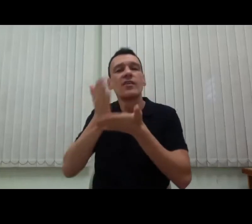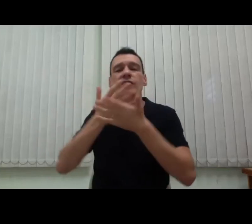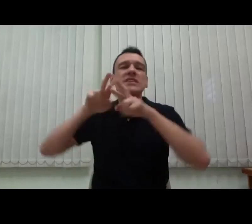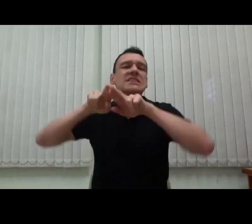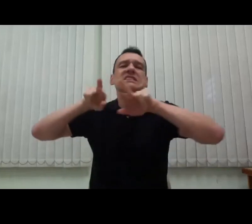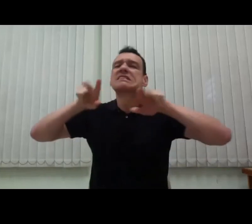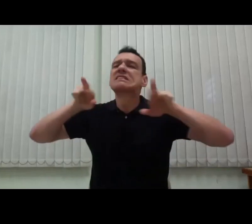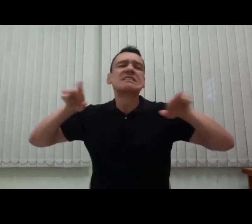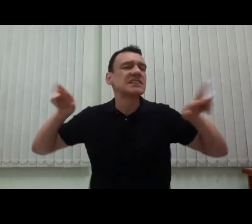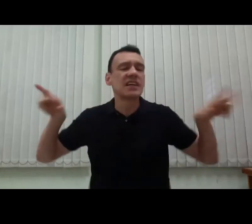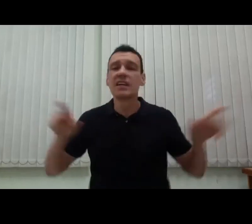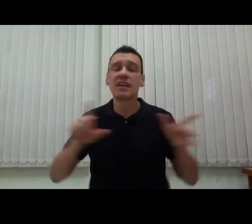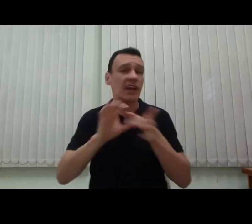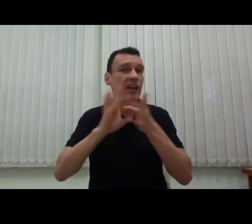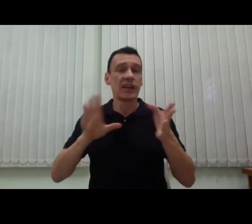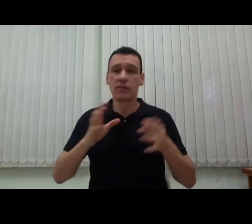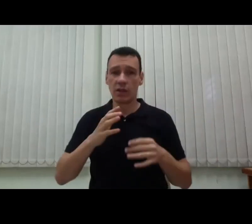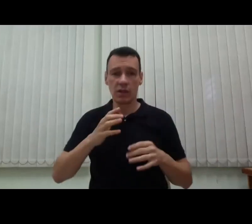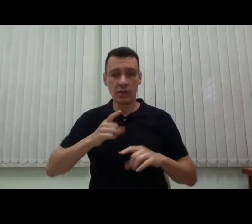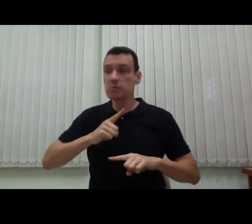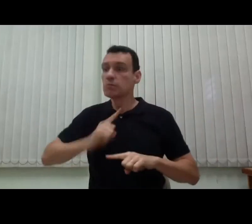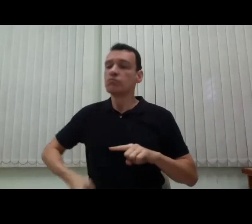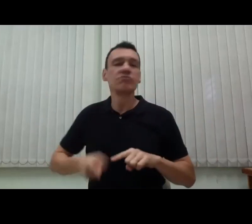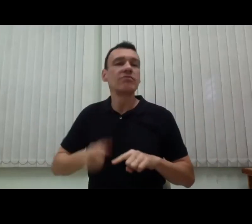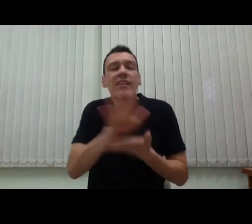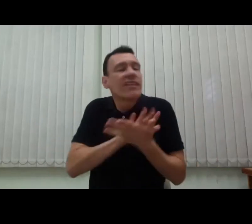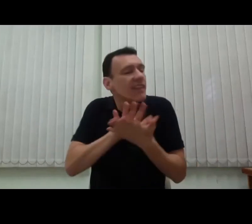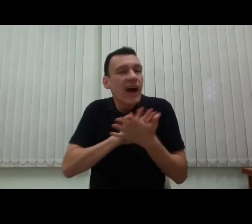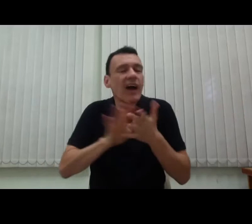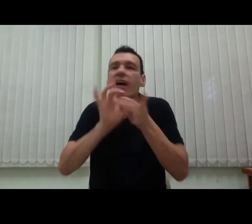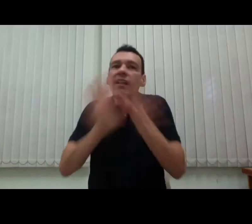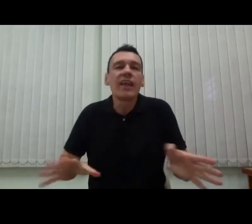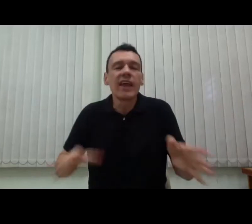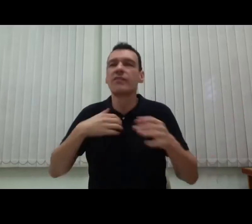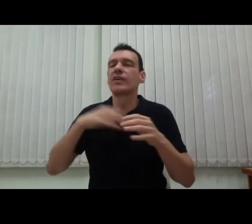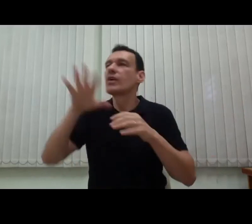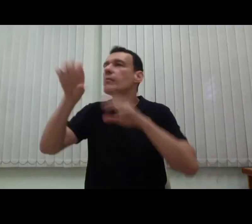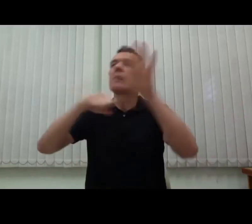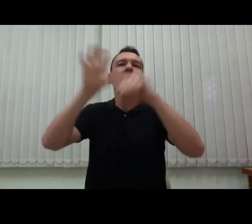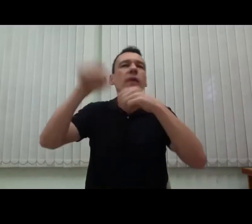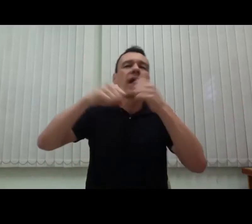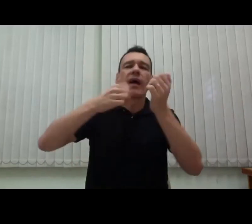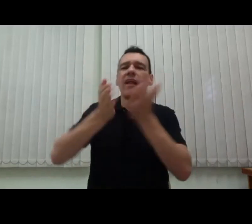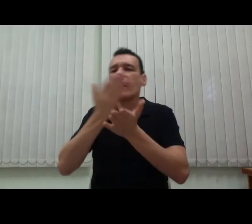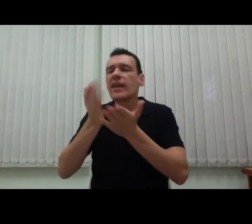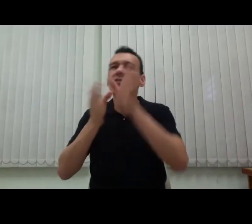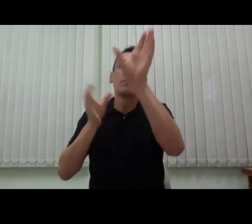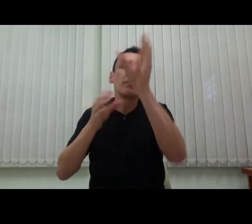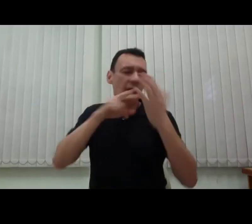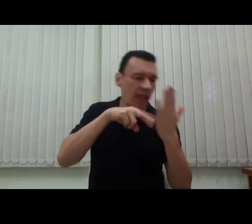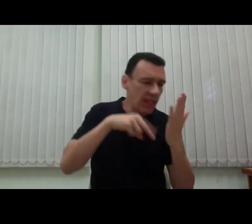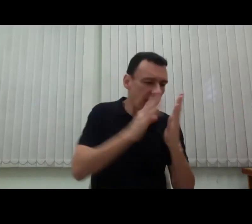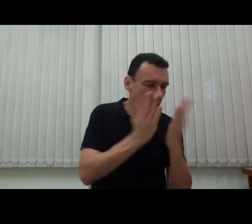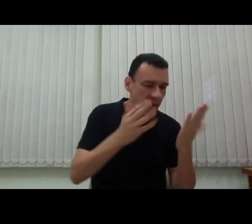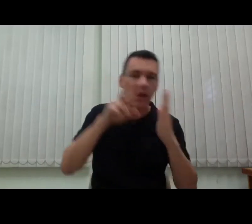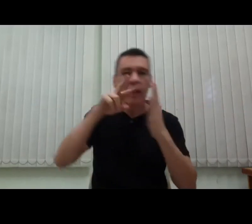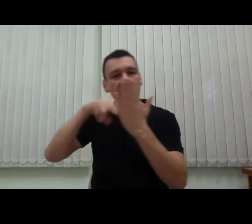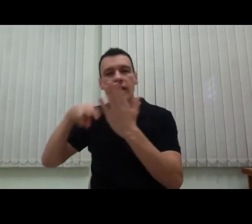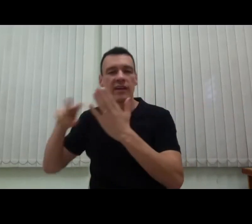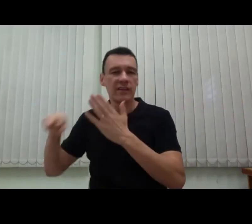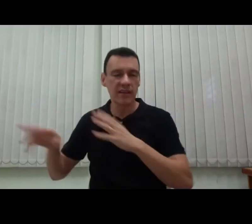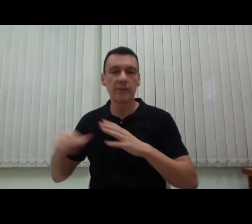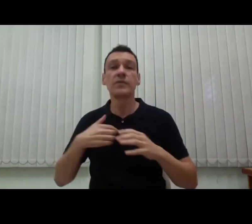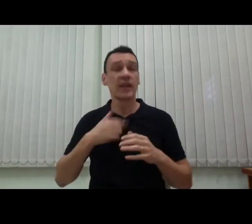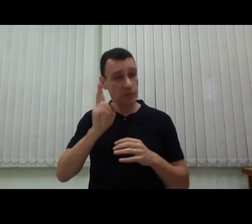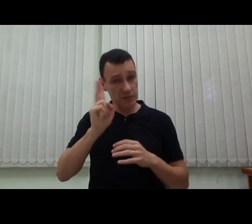nenhum tipo de restrição. Então, eu caminhava muito pela biblioteca, olhando os livros pela lombada, e era assim que